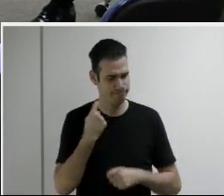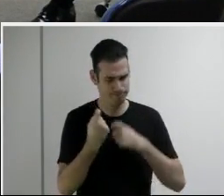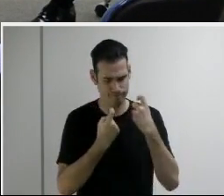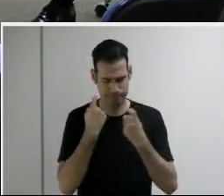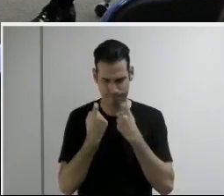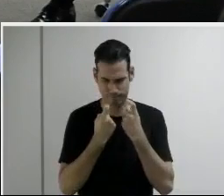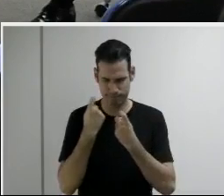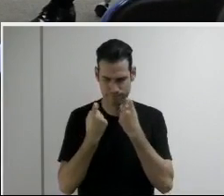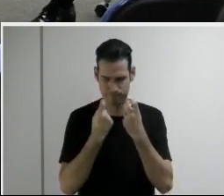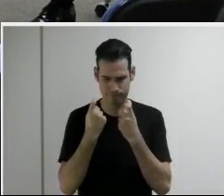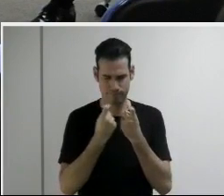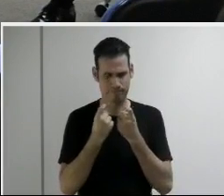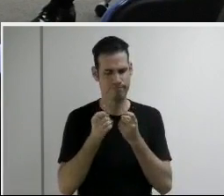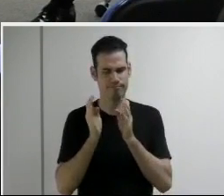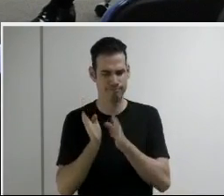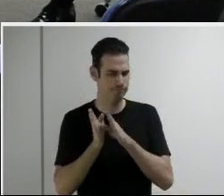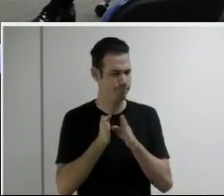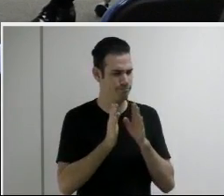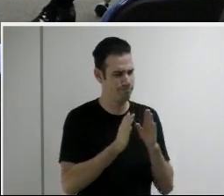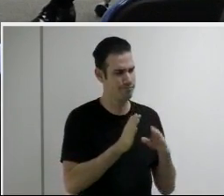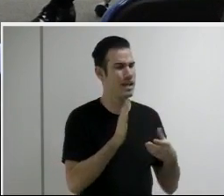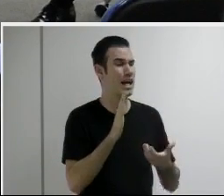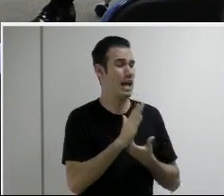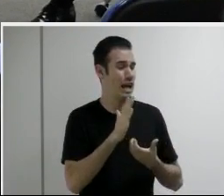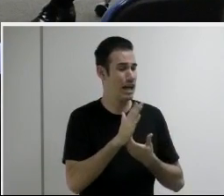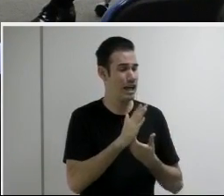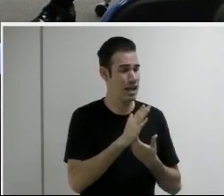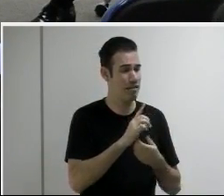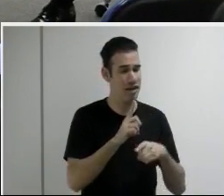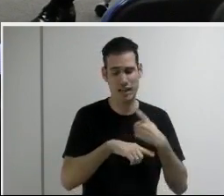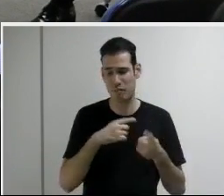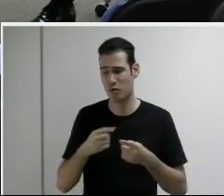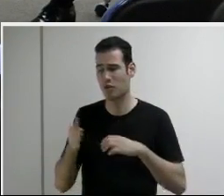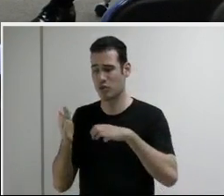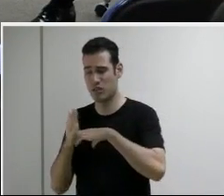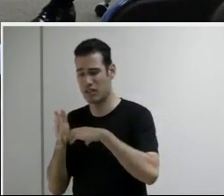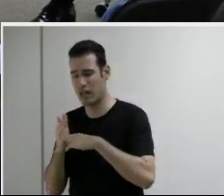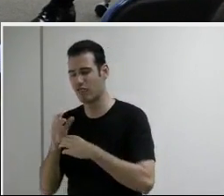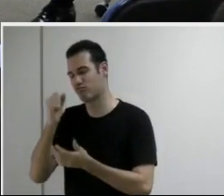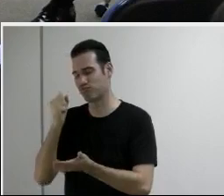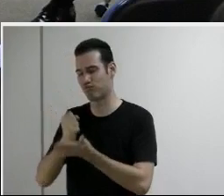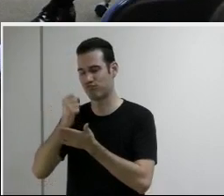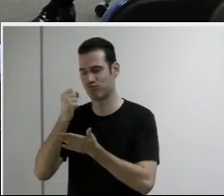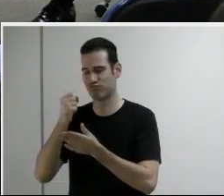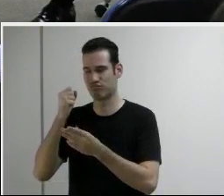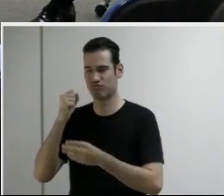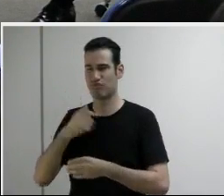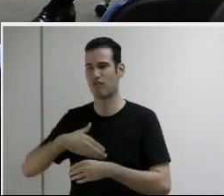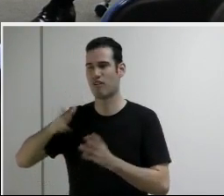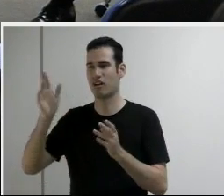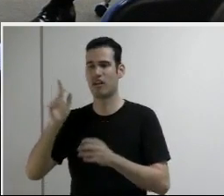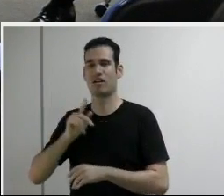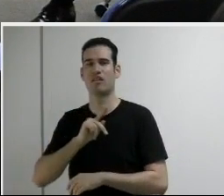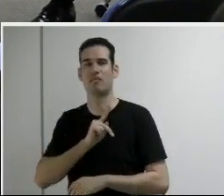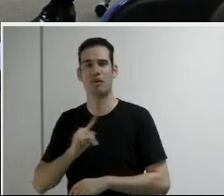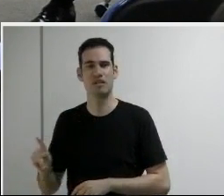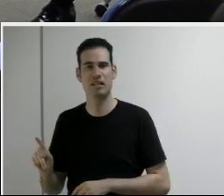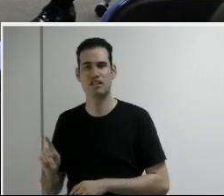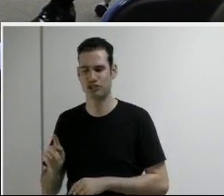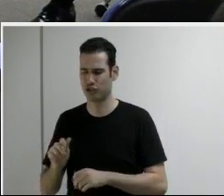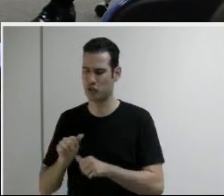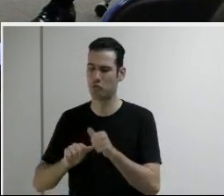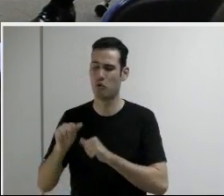questão muito tradicional de que a Câmara inicia alguma coisa, o Senado fica ali só para carimbar. Manda carimba e joga para o presidente, sem fazer alterações. O